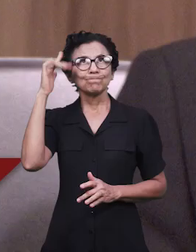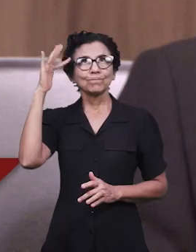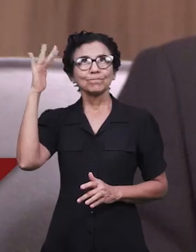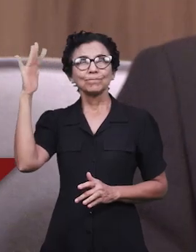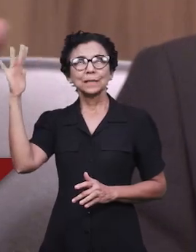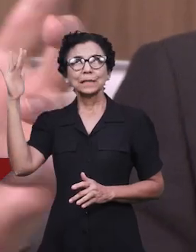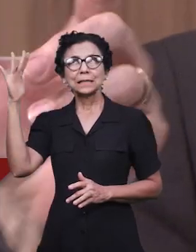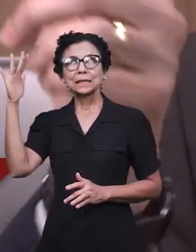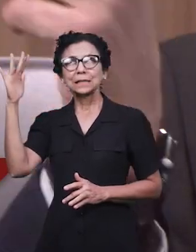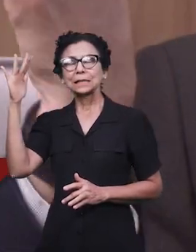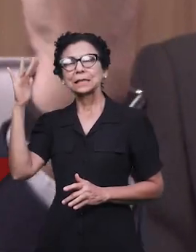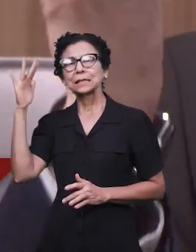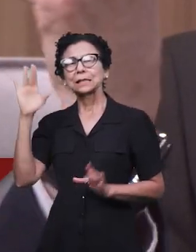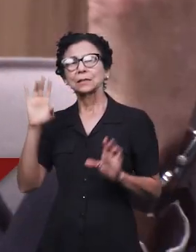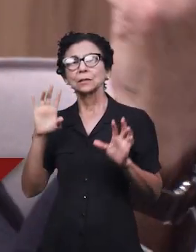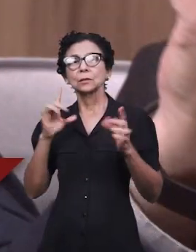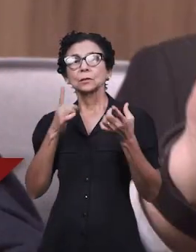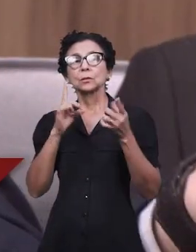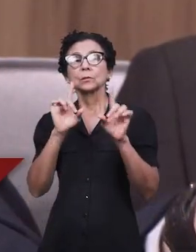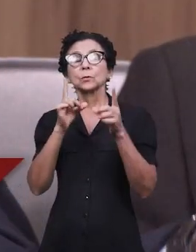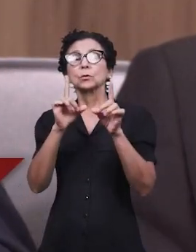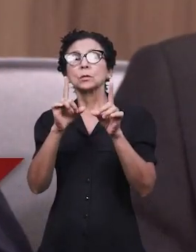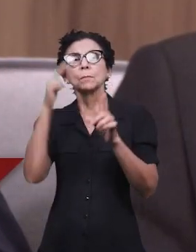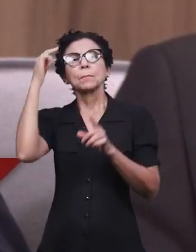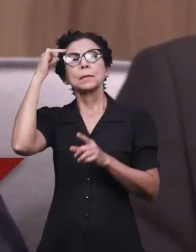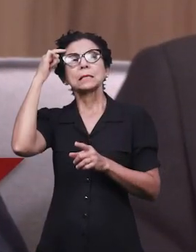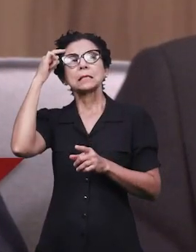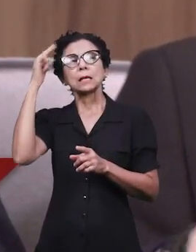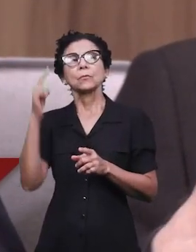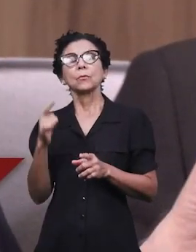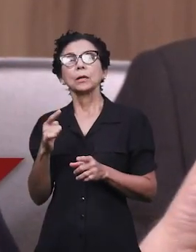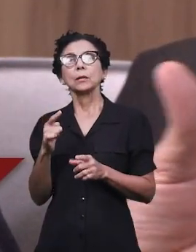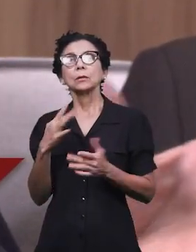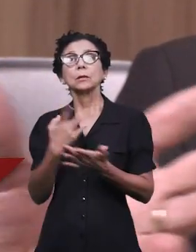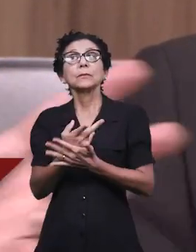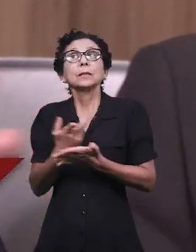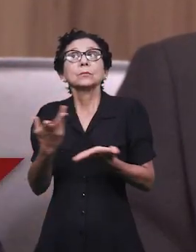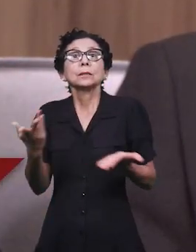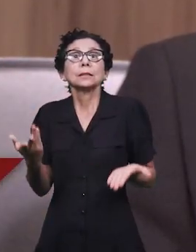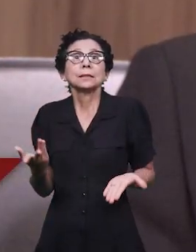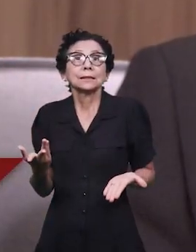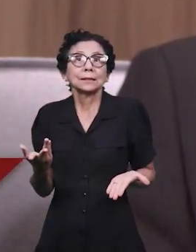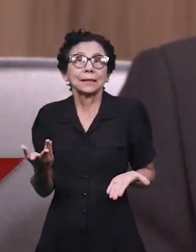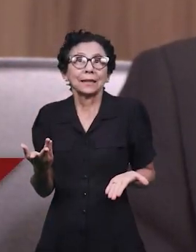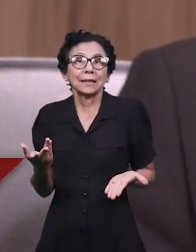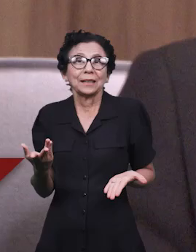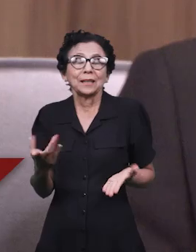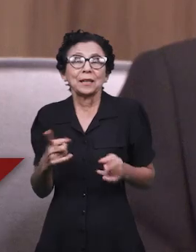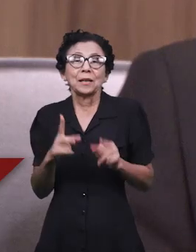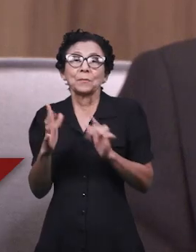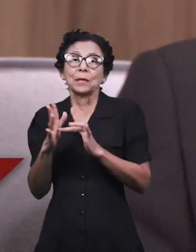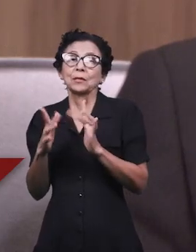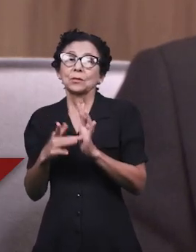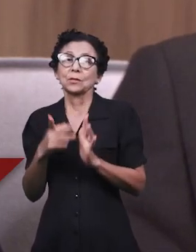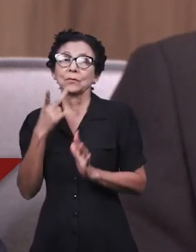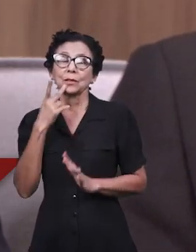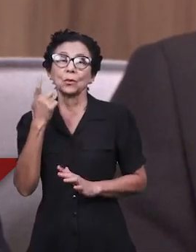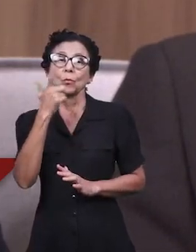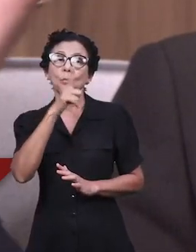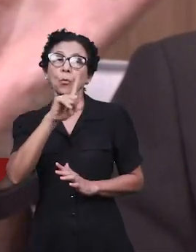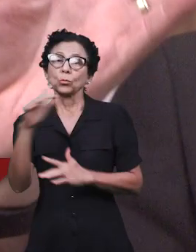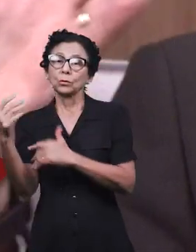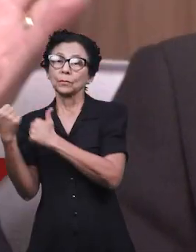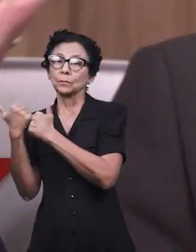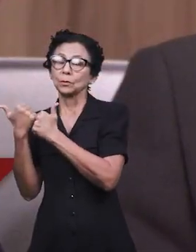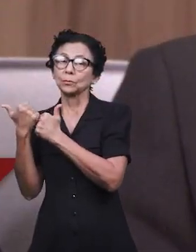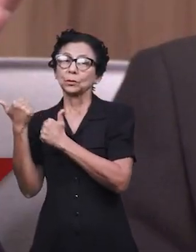revelação de novo, que vos ensinará, ou seja, revelará todas as coisas.